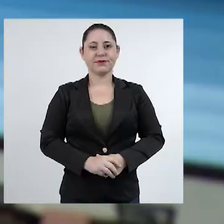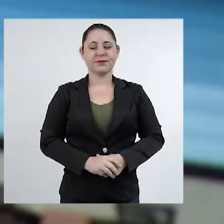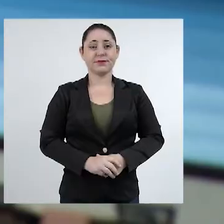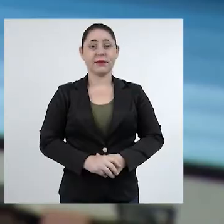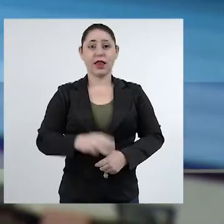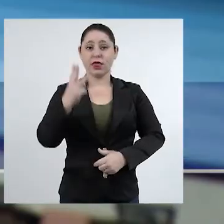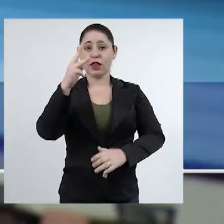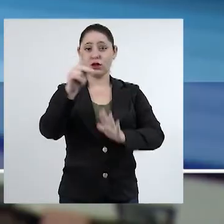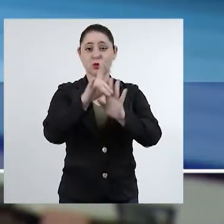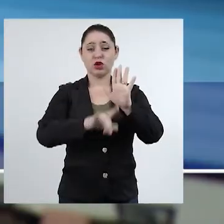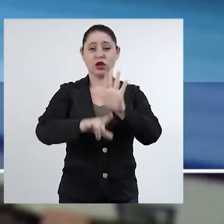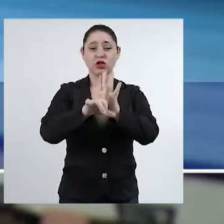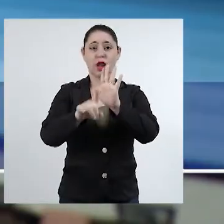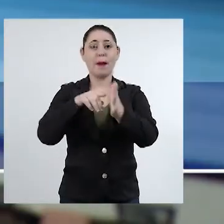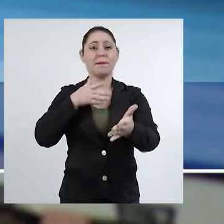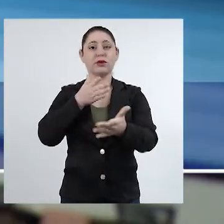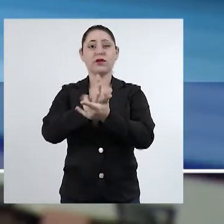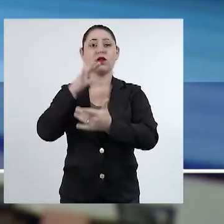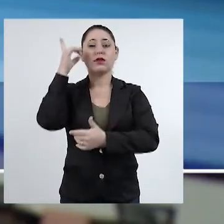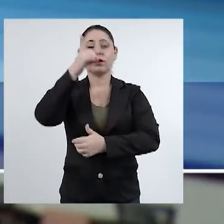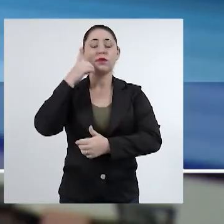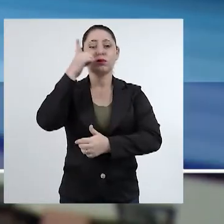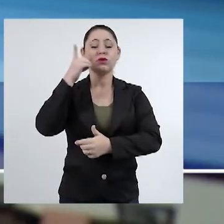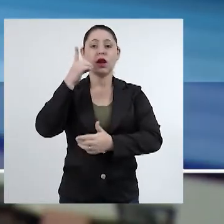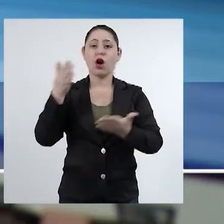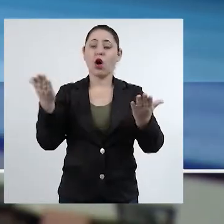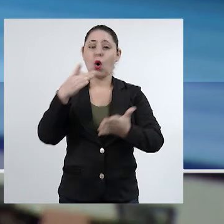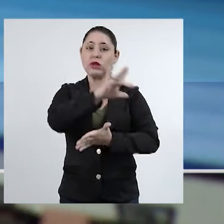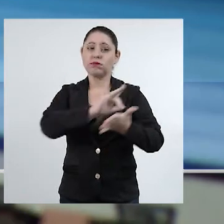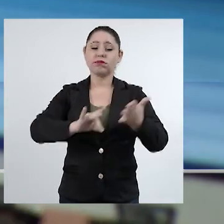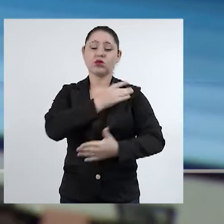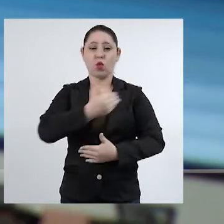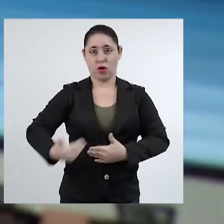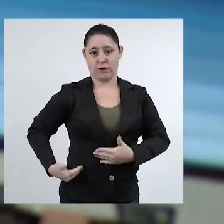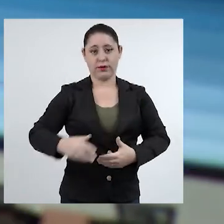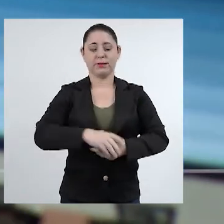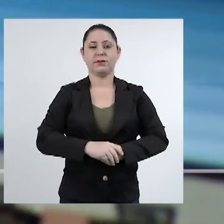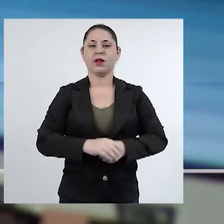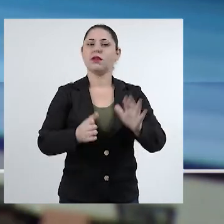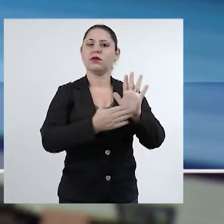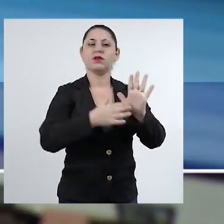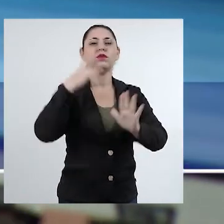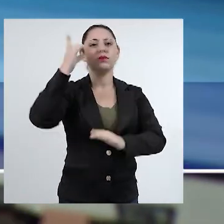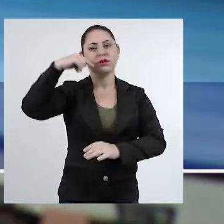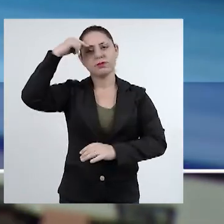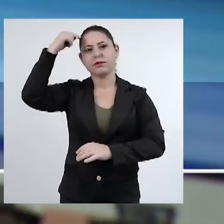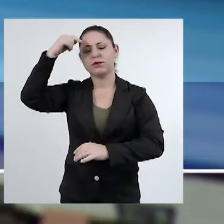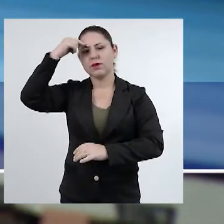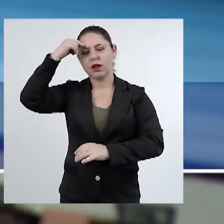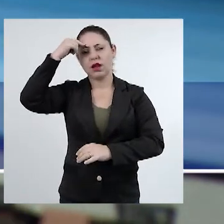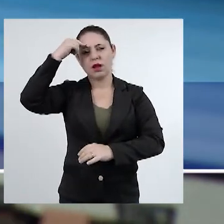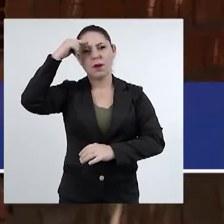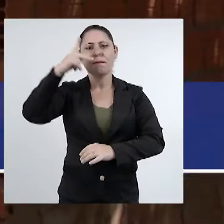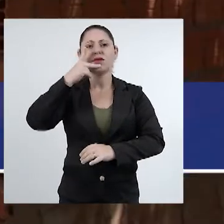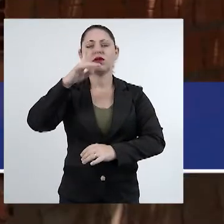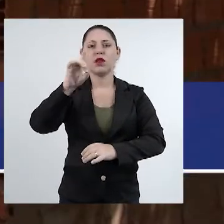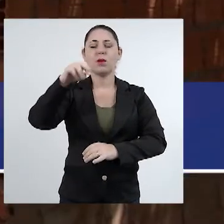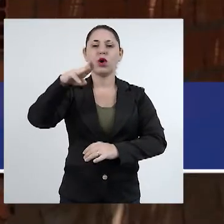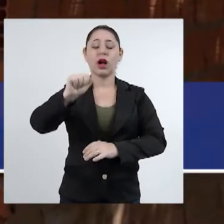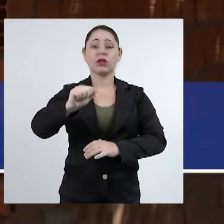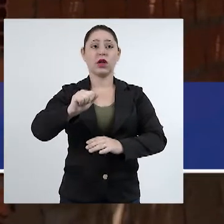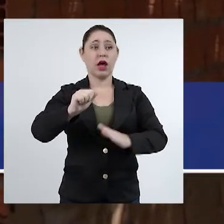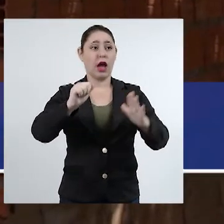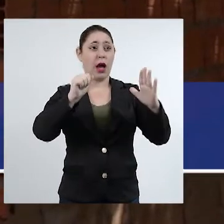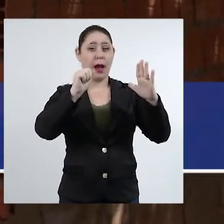2012. 3 projetos de lei foram aprovados pelos parlamentares e agora seguem a sanção do governador. De autoria do deputado Zé Teixeira, do Democratas, as empresas